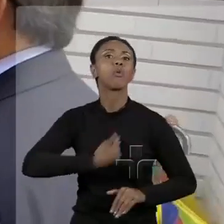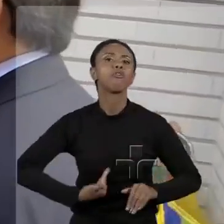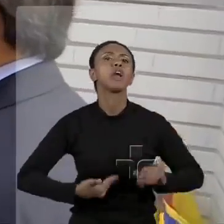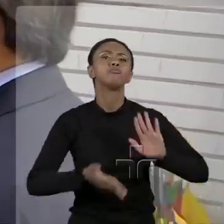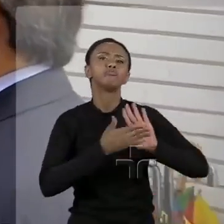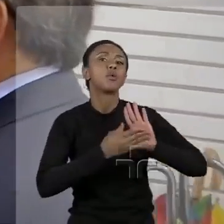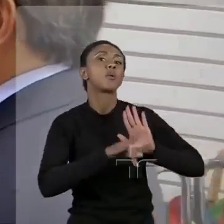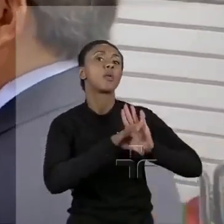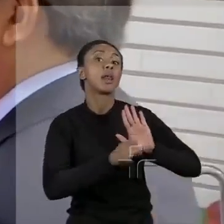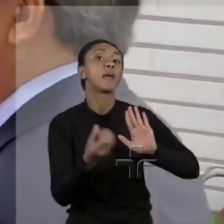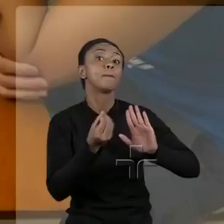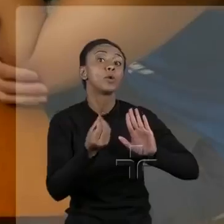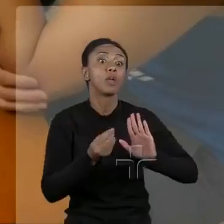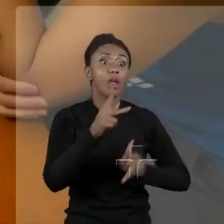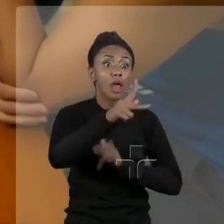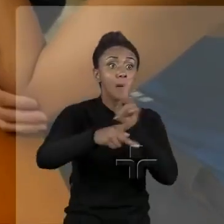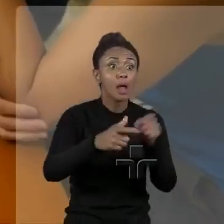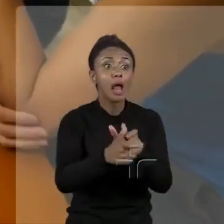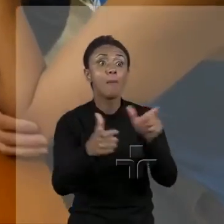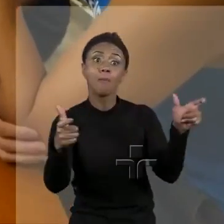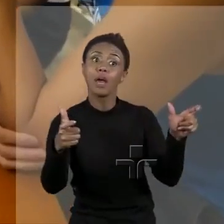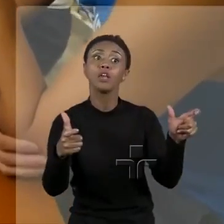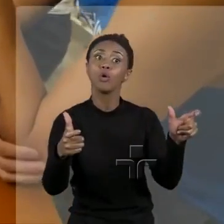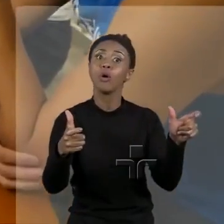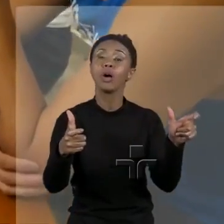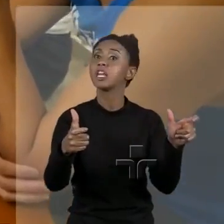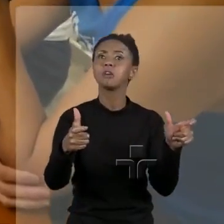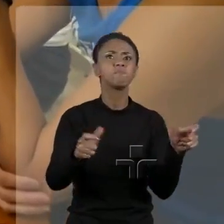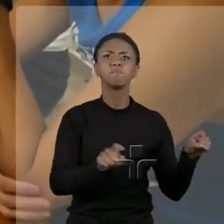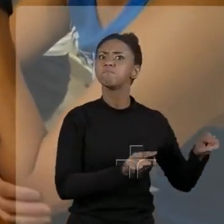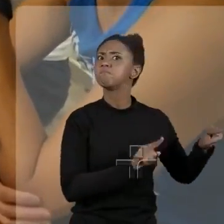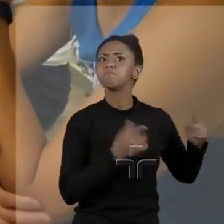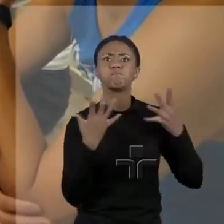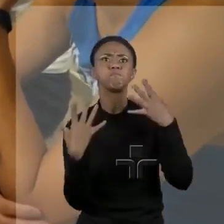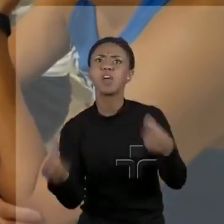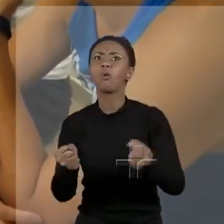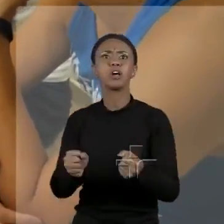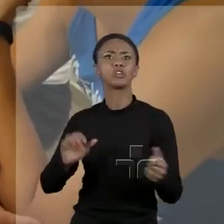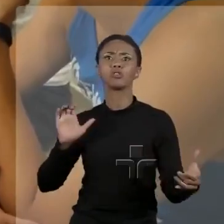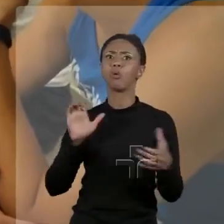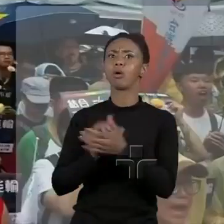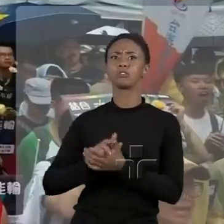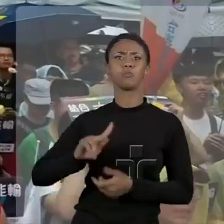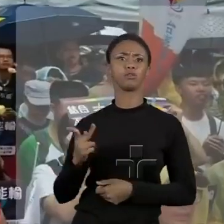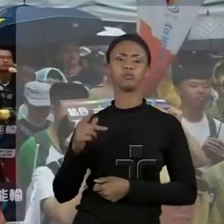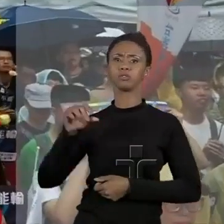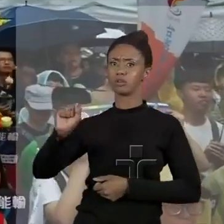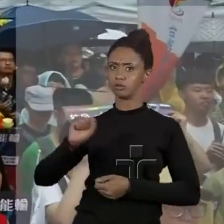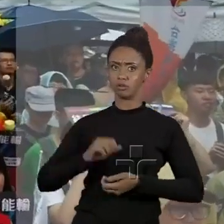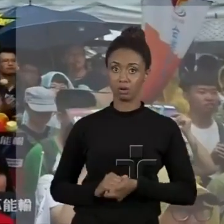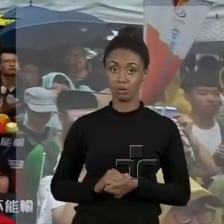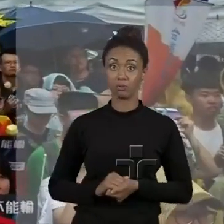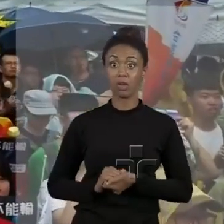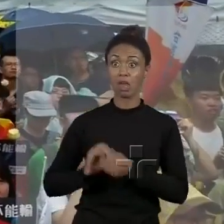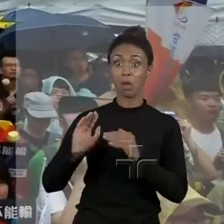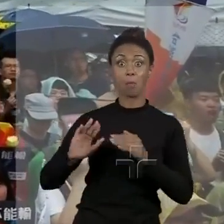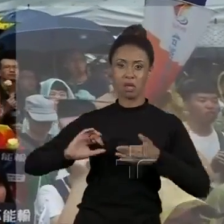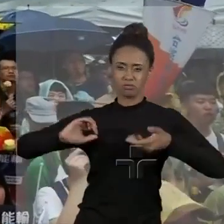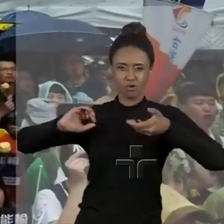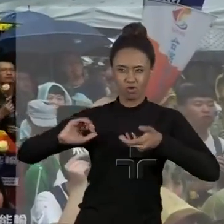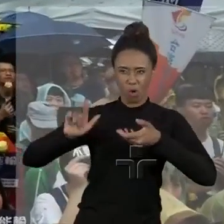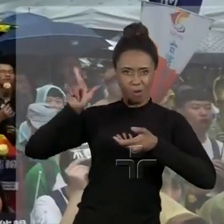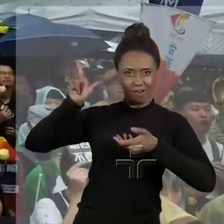depois que a maioria da população se mostrou contrária ao casamento gay em referendos. Do lado de fora do